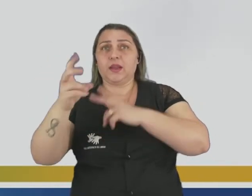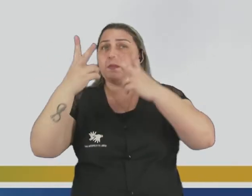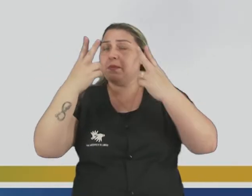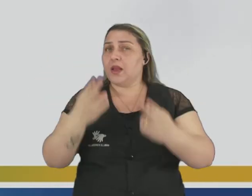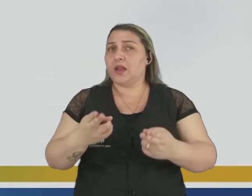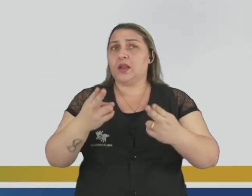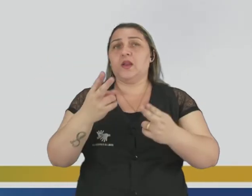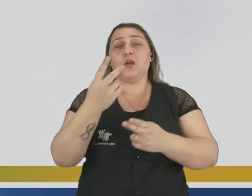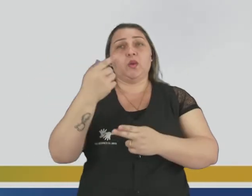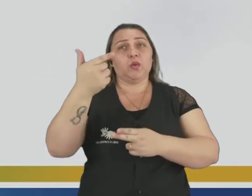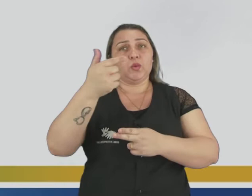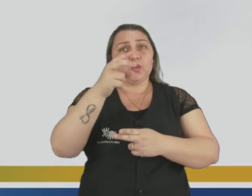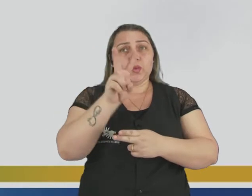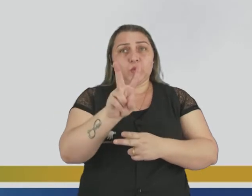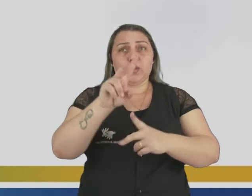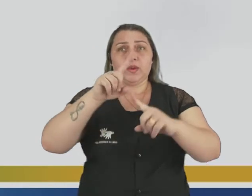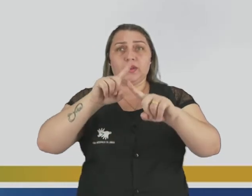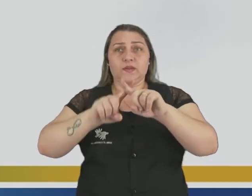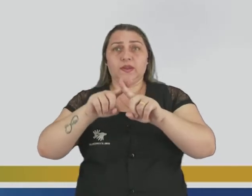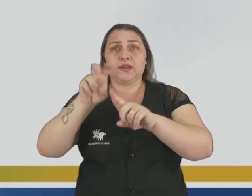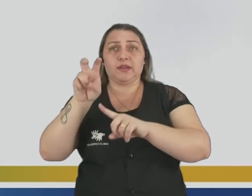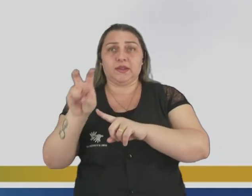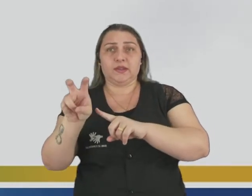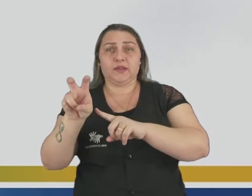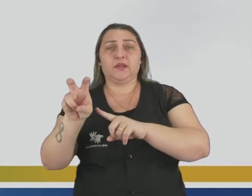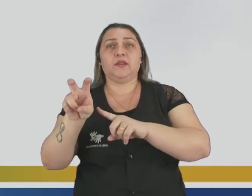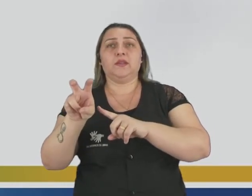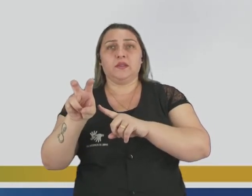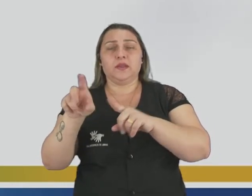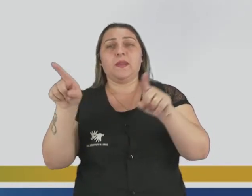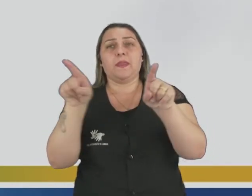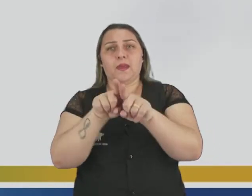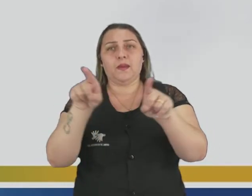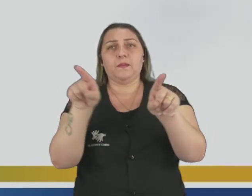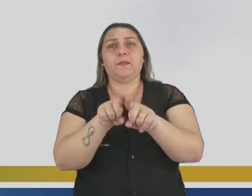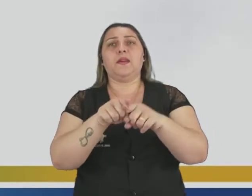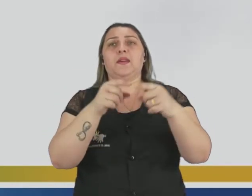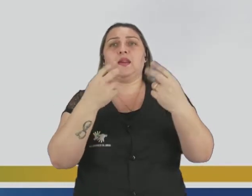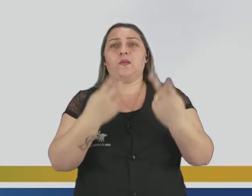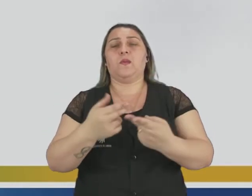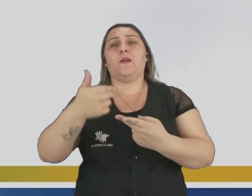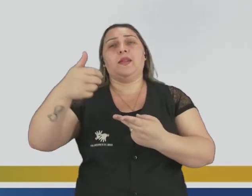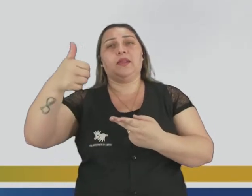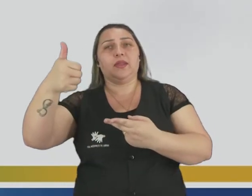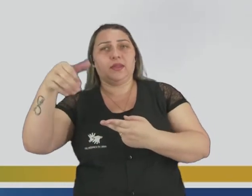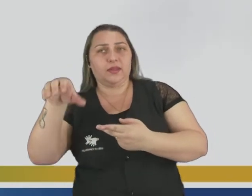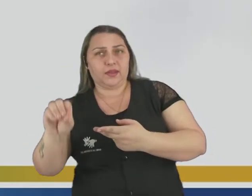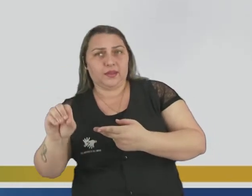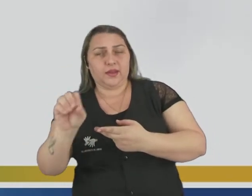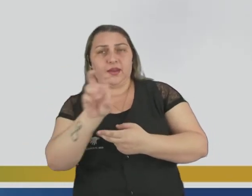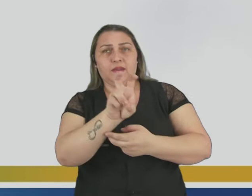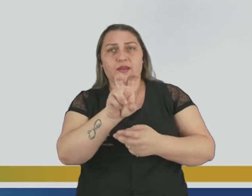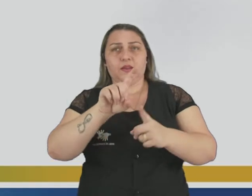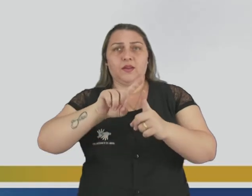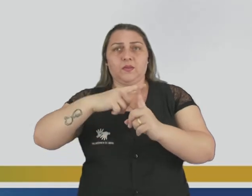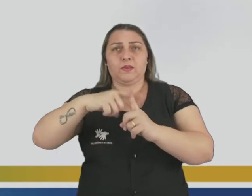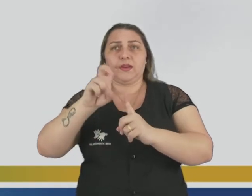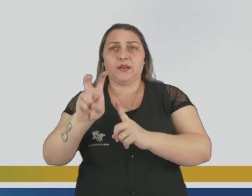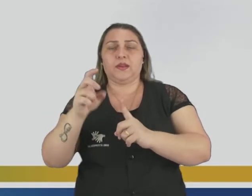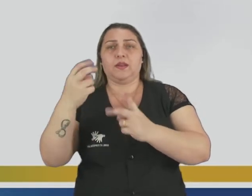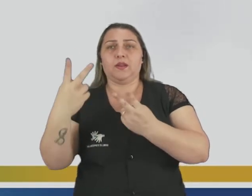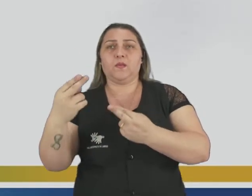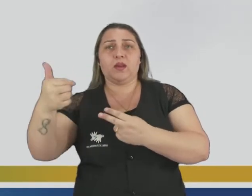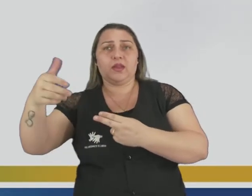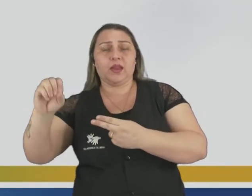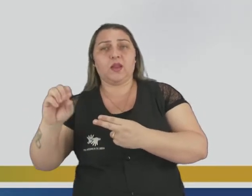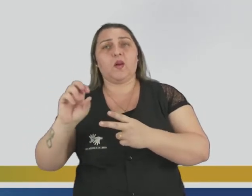que o resultado de 2 vezes 5. Observe aí, 5 mais 5 igual a 10. ou 2 mais